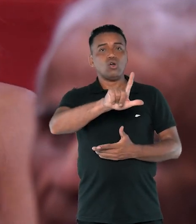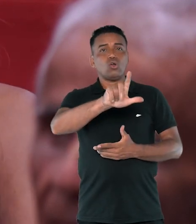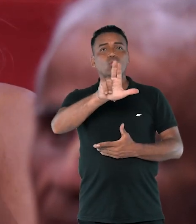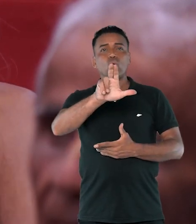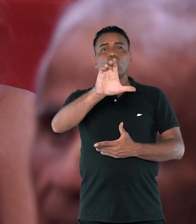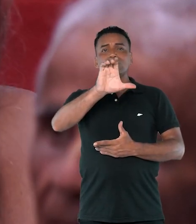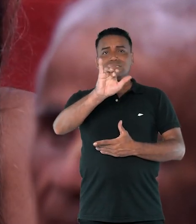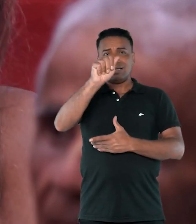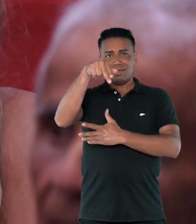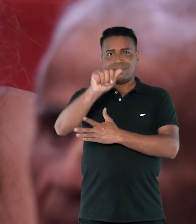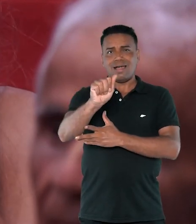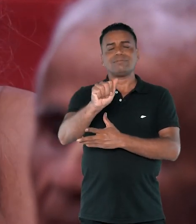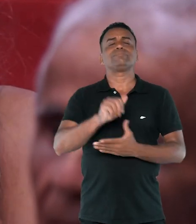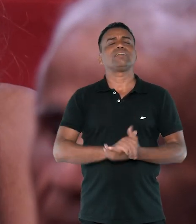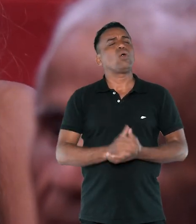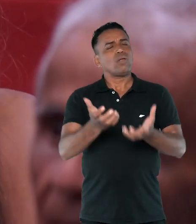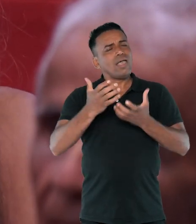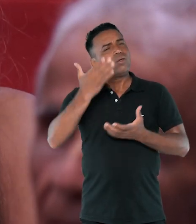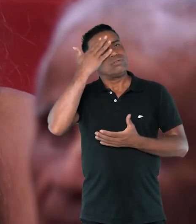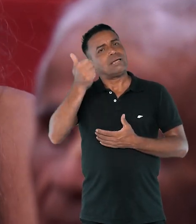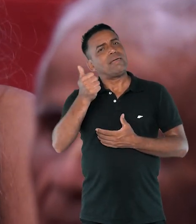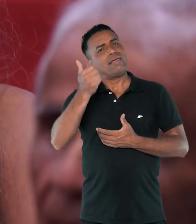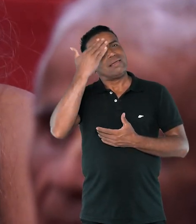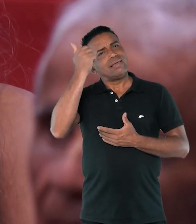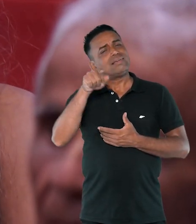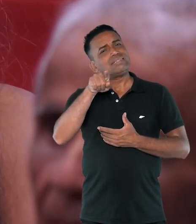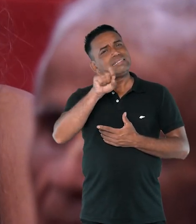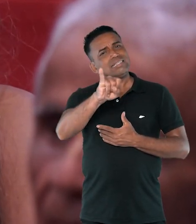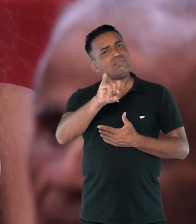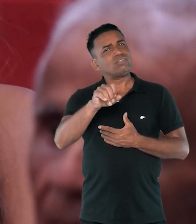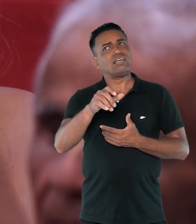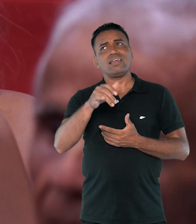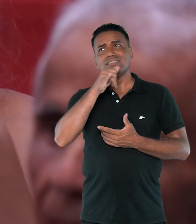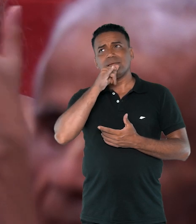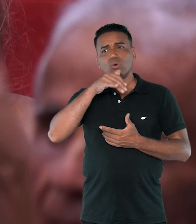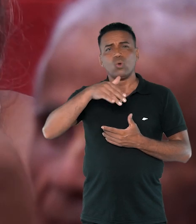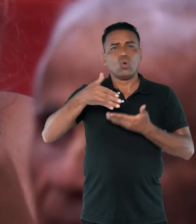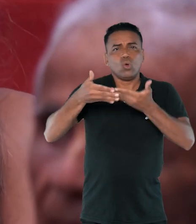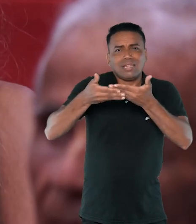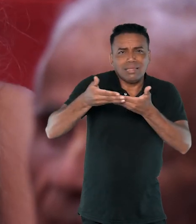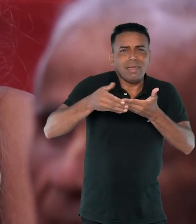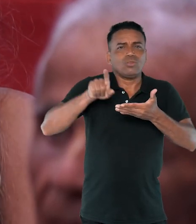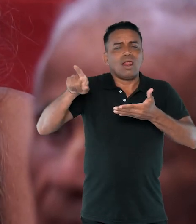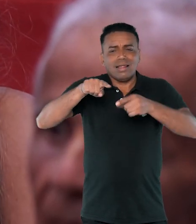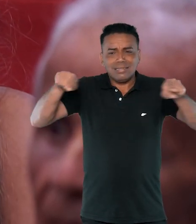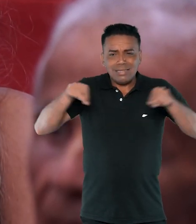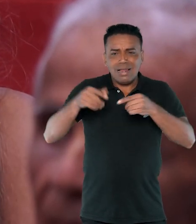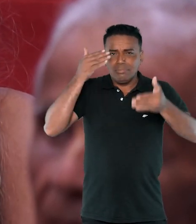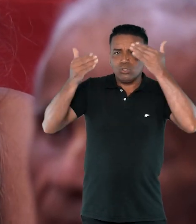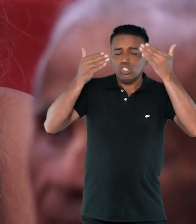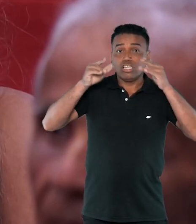Claro que não é tão dual assim, mas se você percebe algo que se repete e que